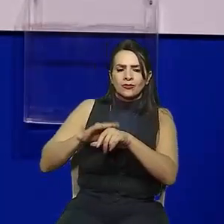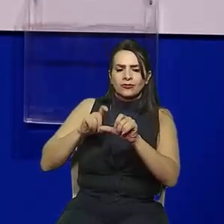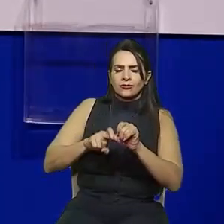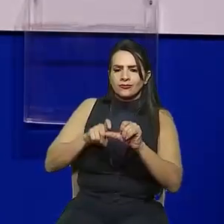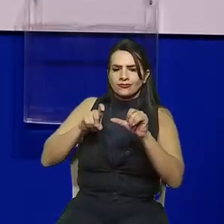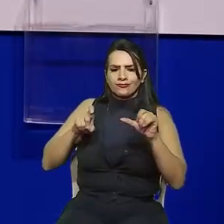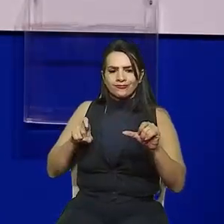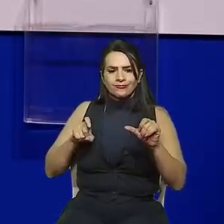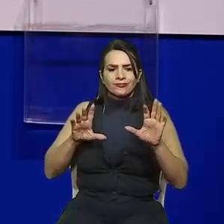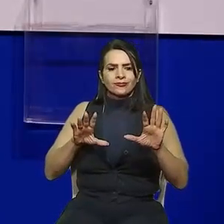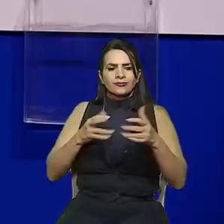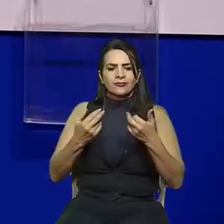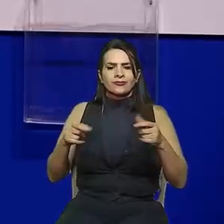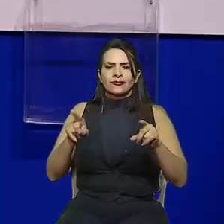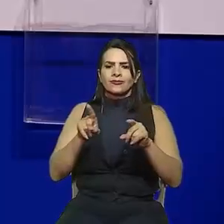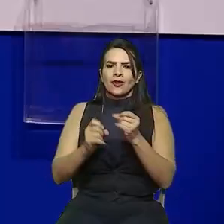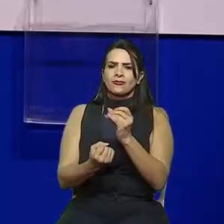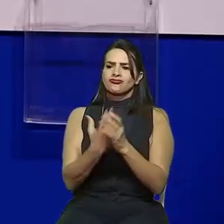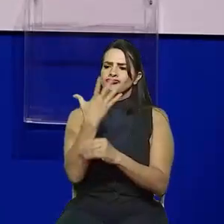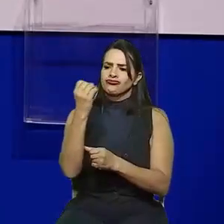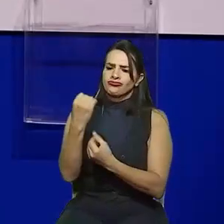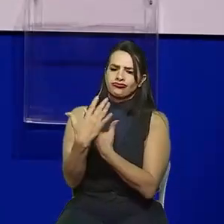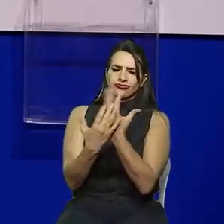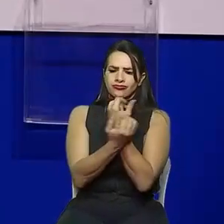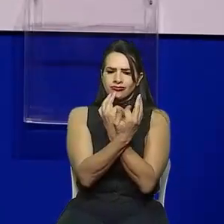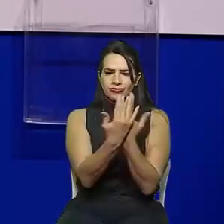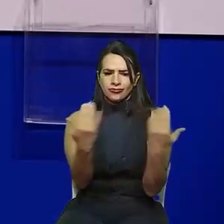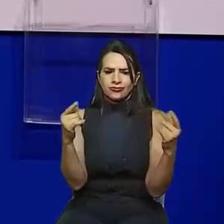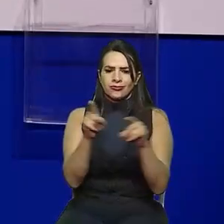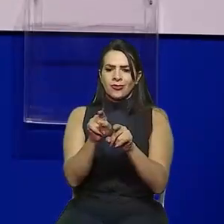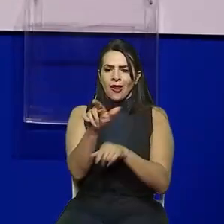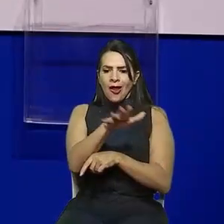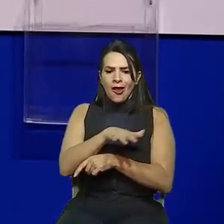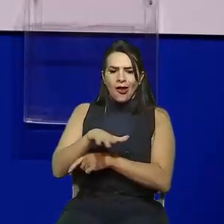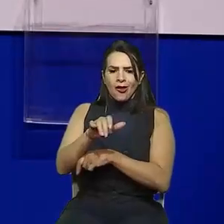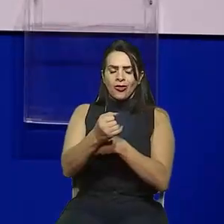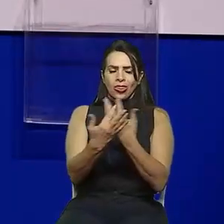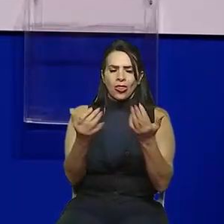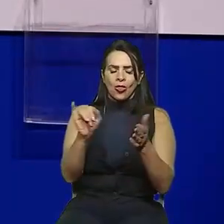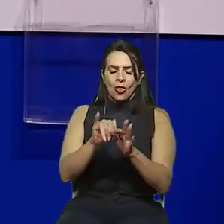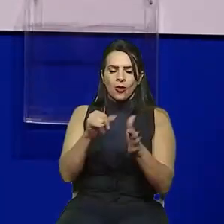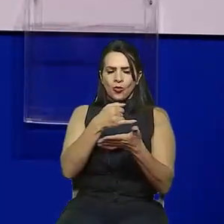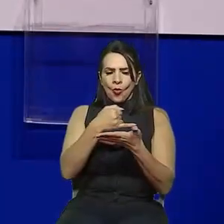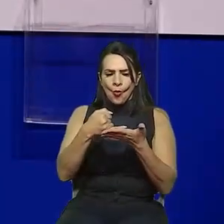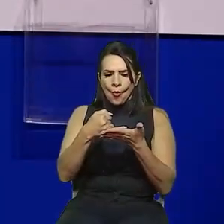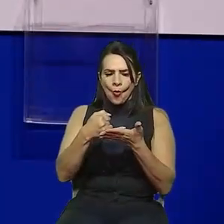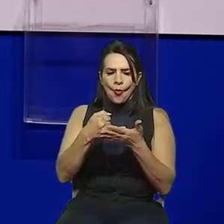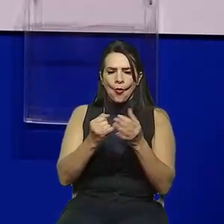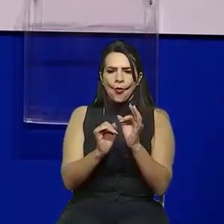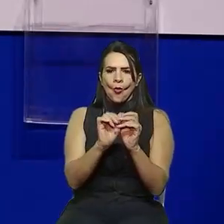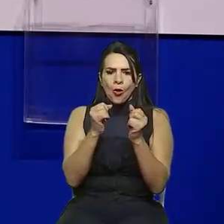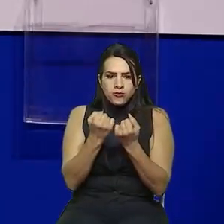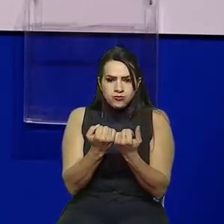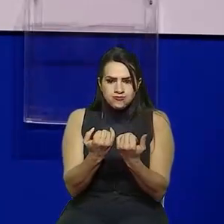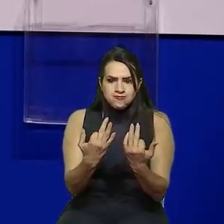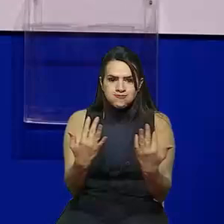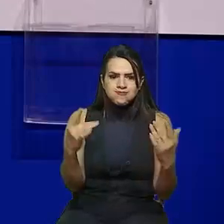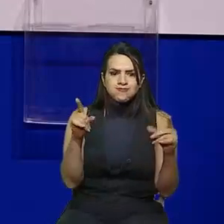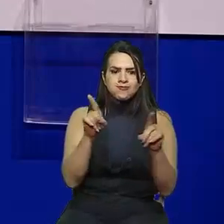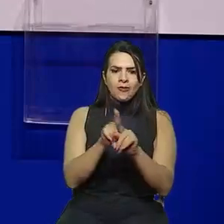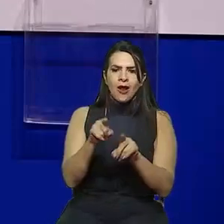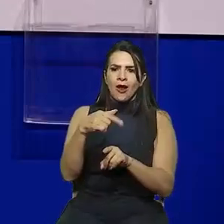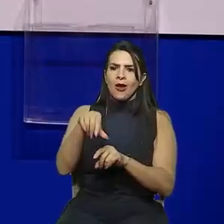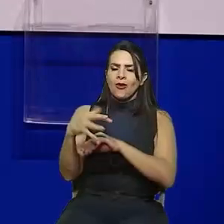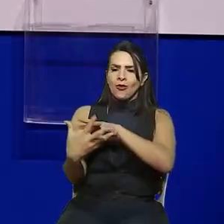independente. Vastas plantações, extensas áreas de maconha e ópio, hortas gigantescas